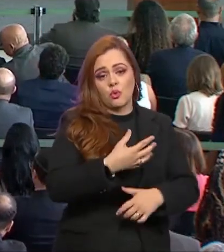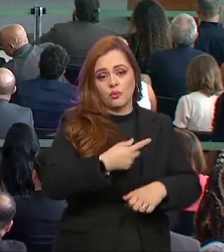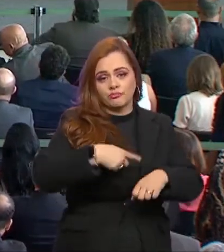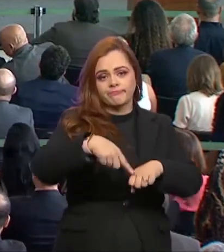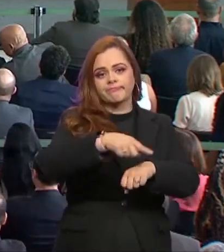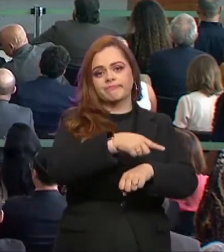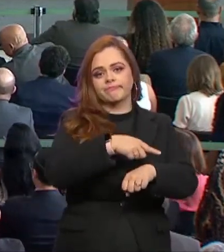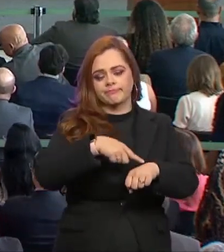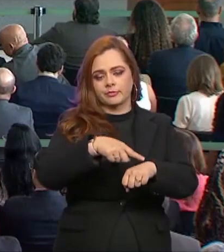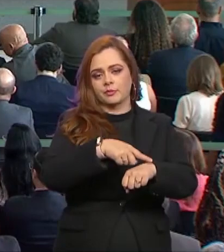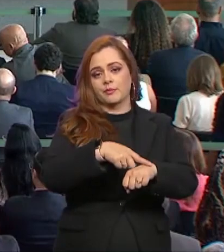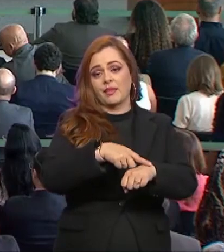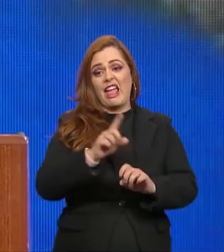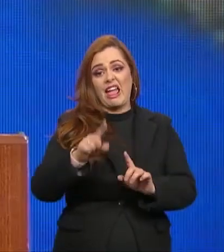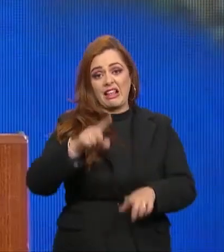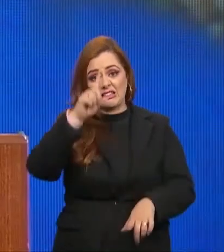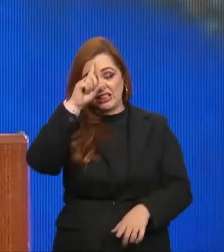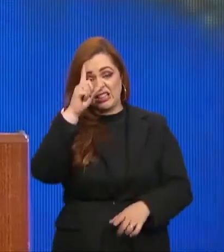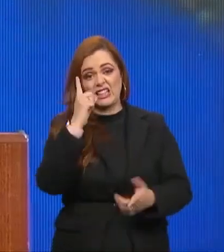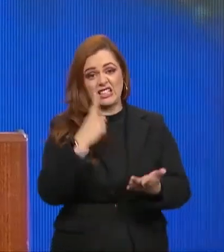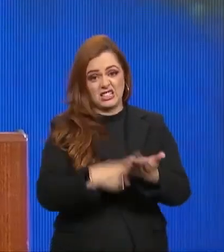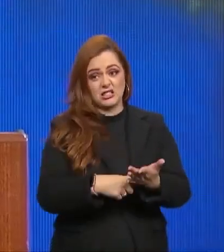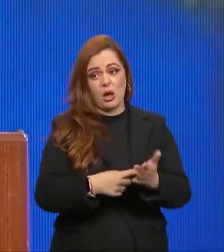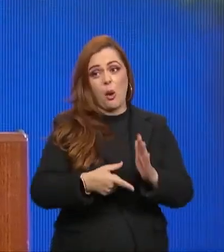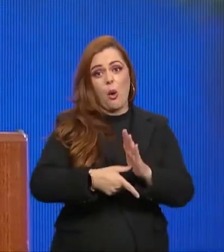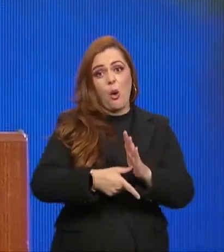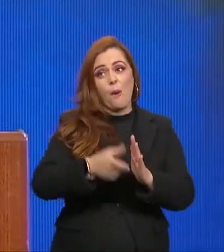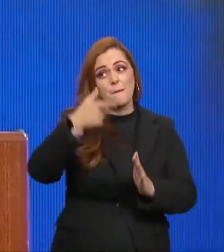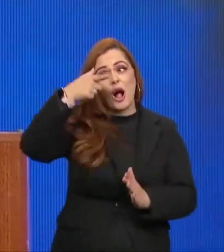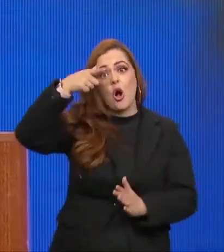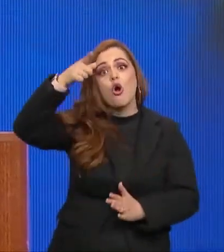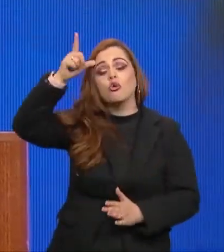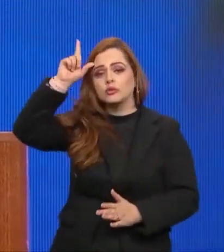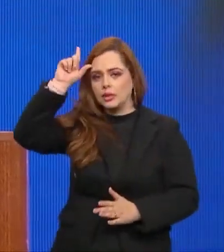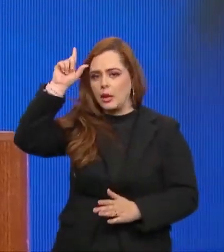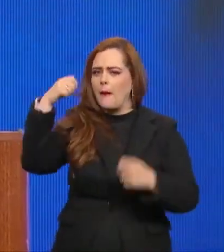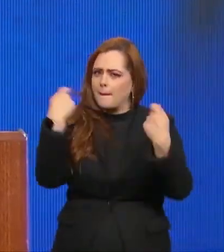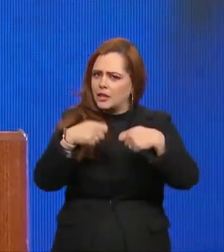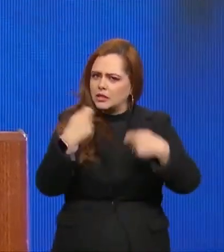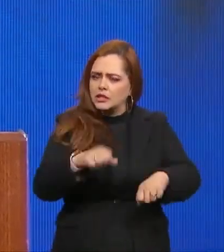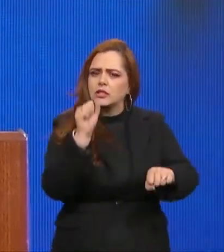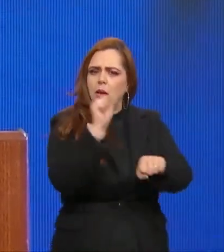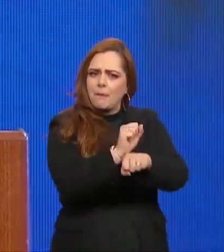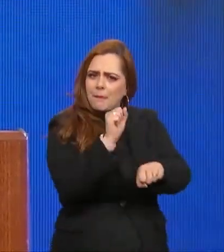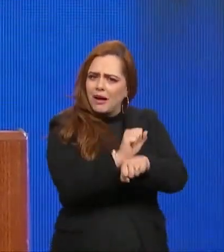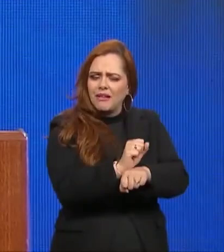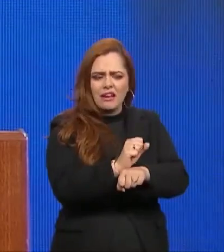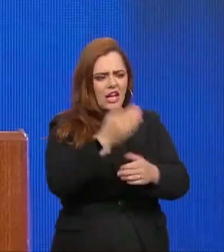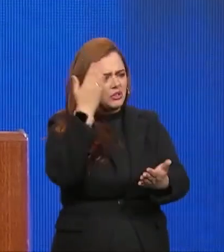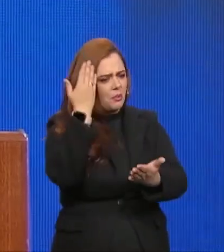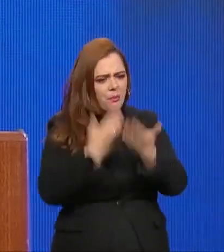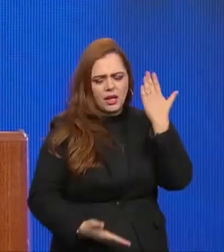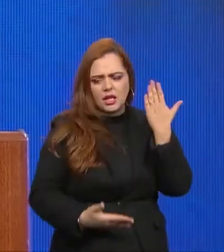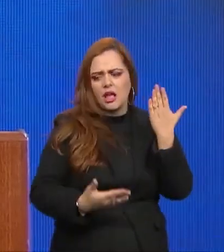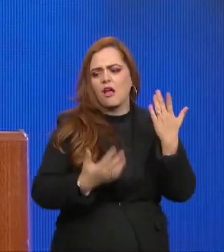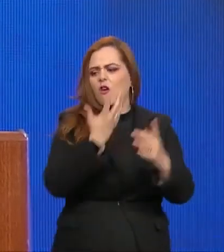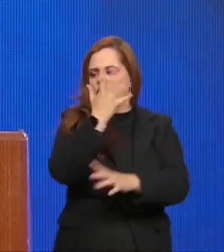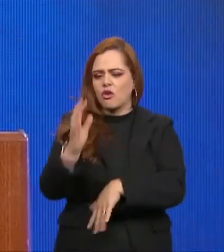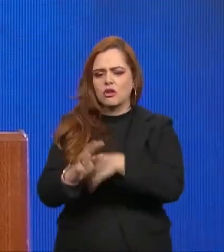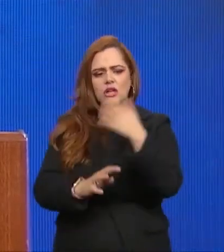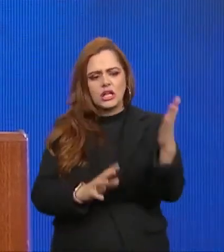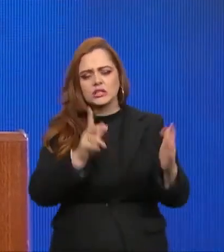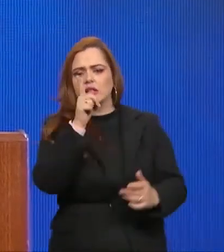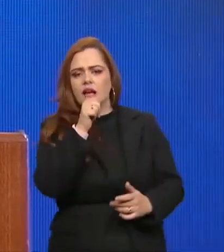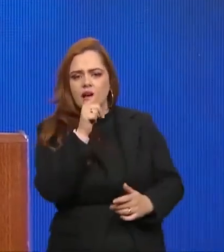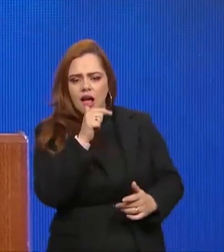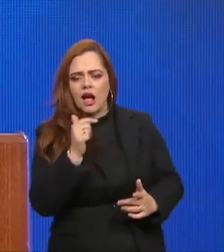Essa decisão é para ontem. É tempo de parar de perder floresta, água,